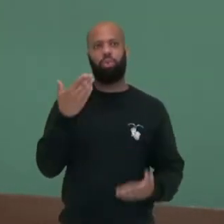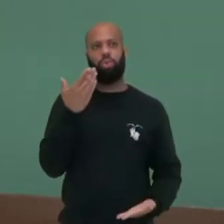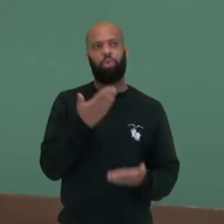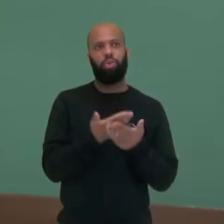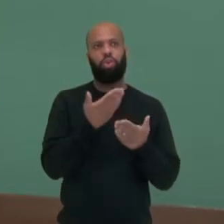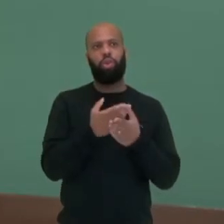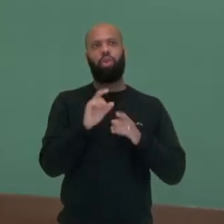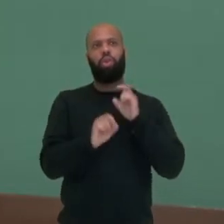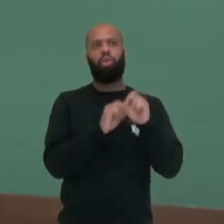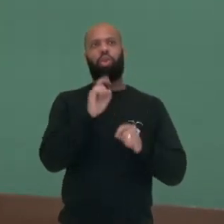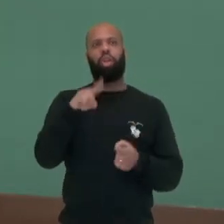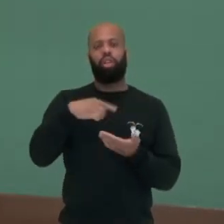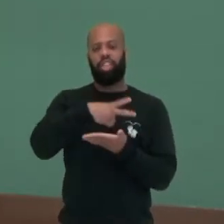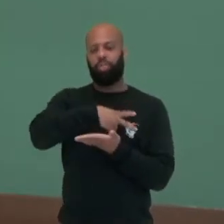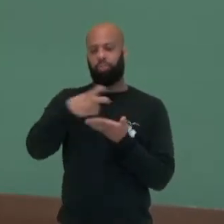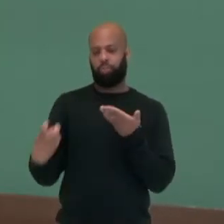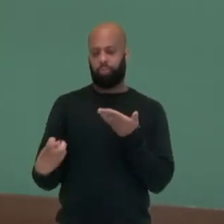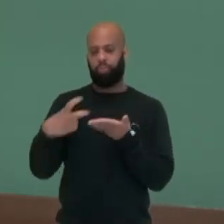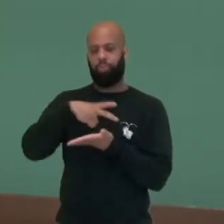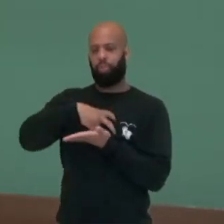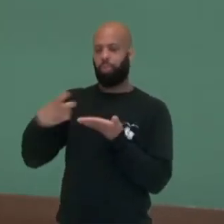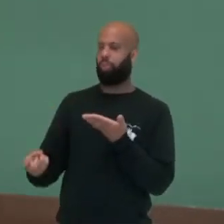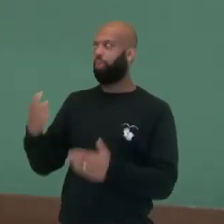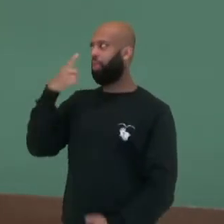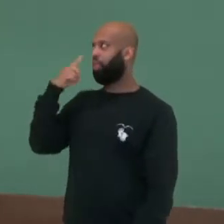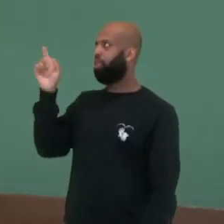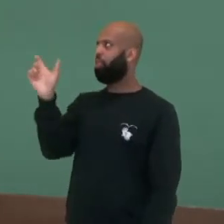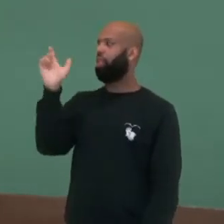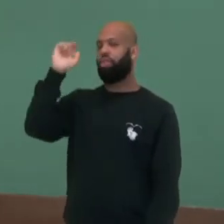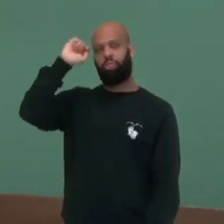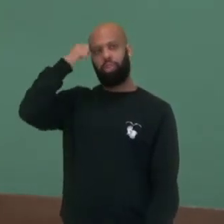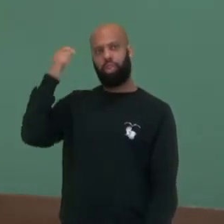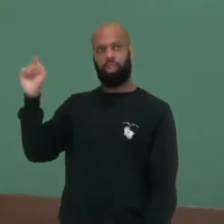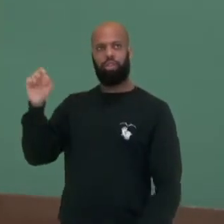palavrinha, impeachment. Sabe o que significa?